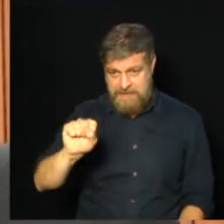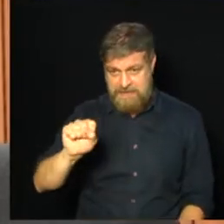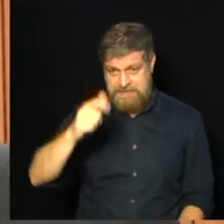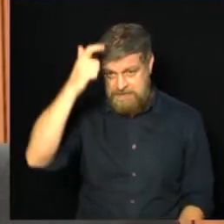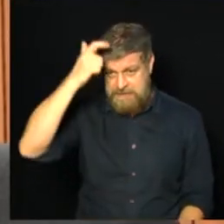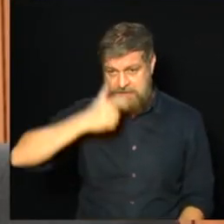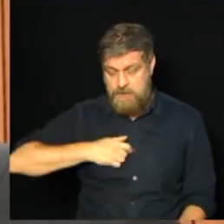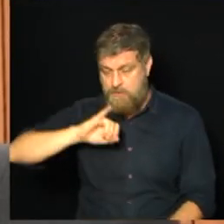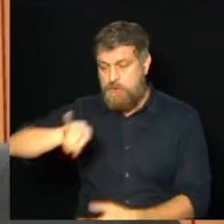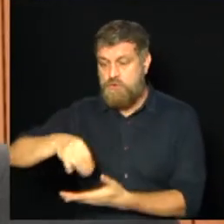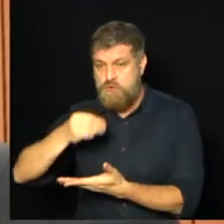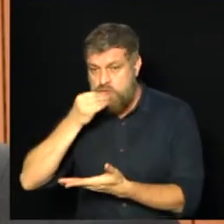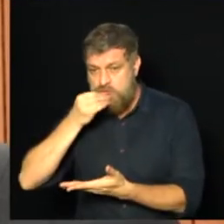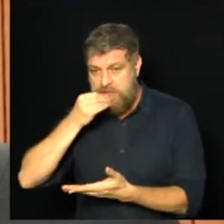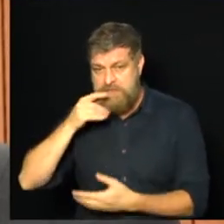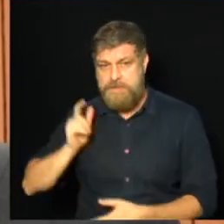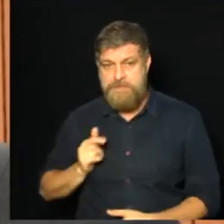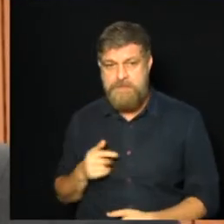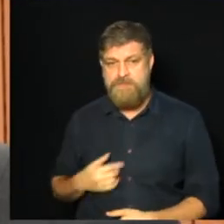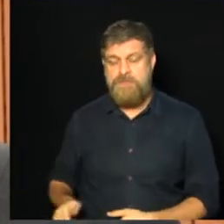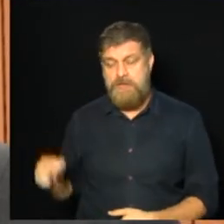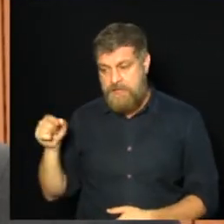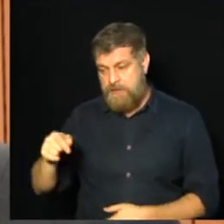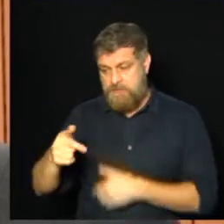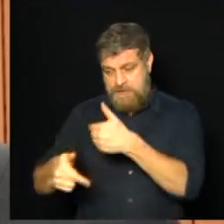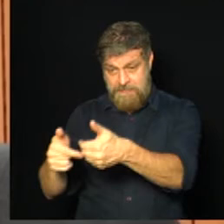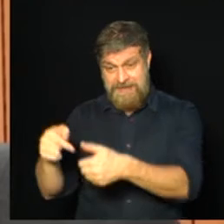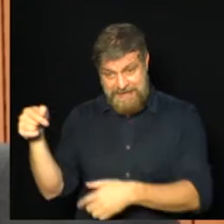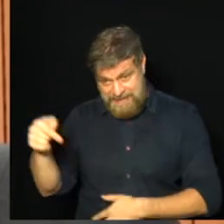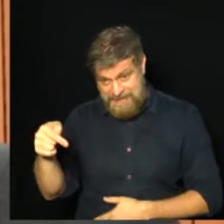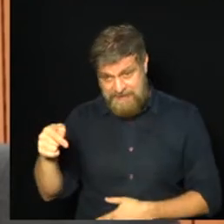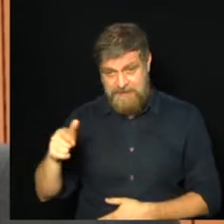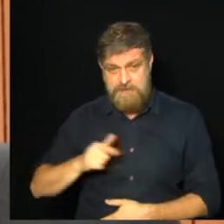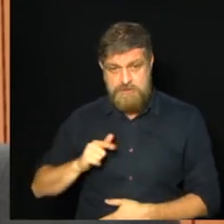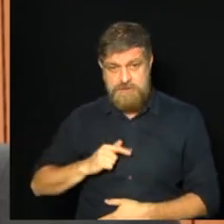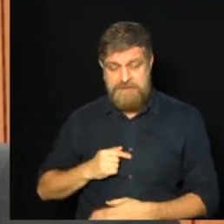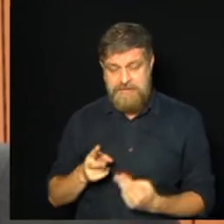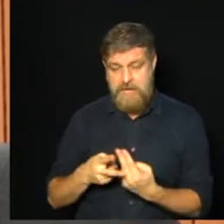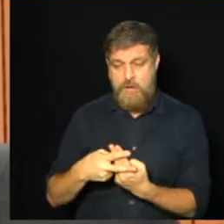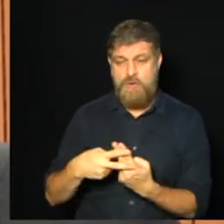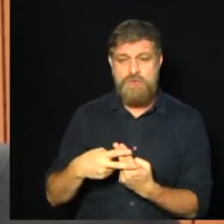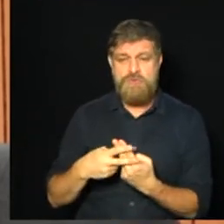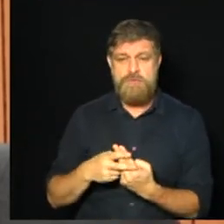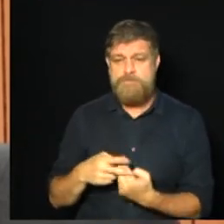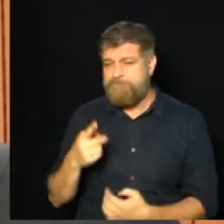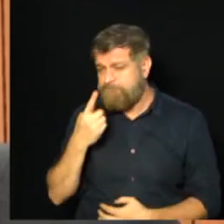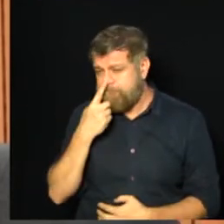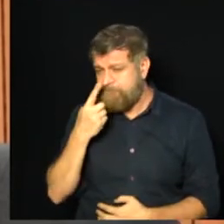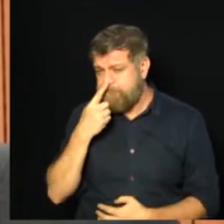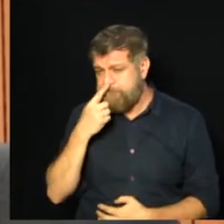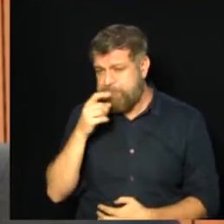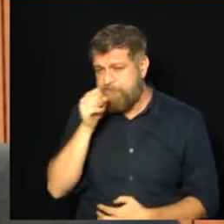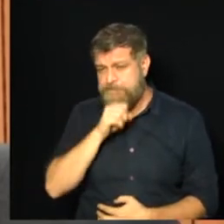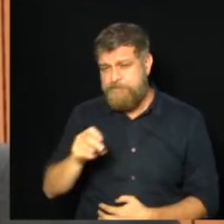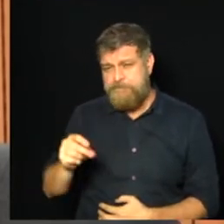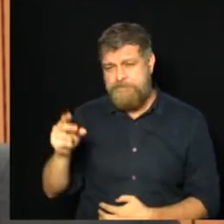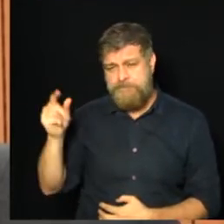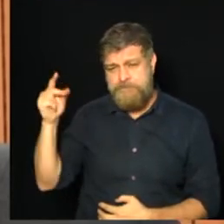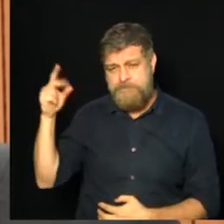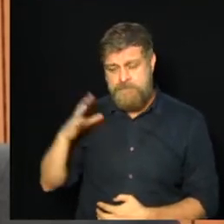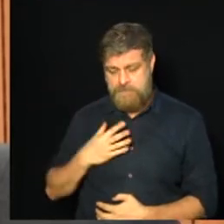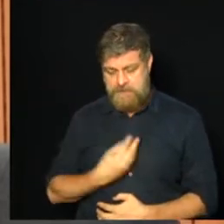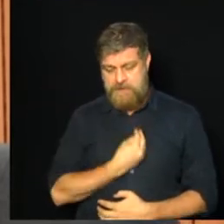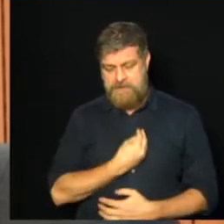onde eu me formei. Eu fazia escala dos estudantes. Então, eu tenho um vínculo com o SUS antigo, sempre trabalhei pelo SUS a vida